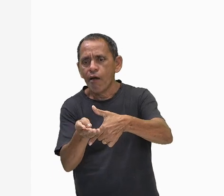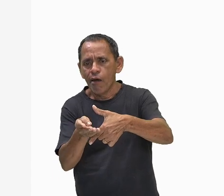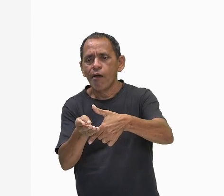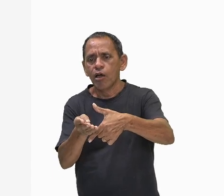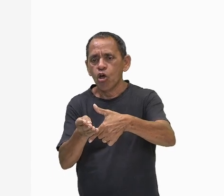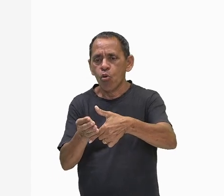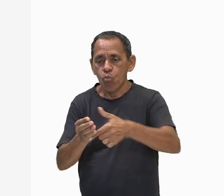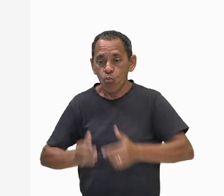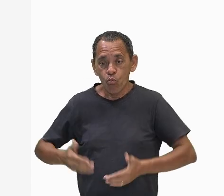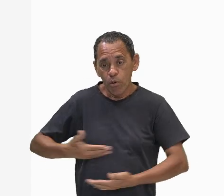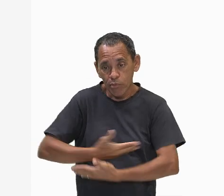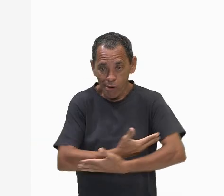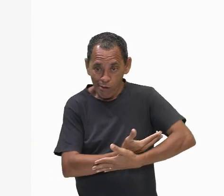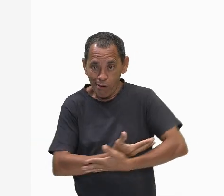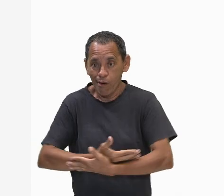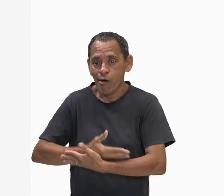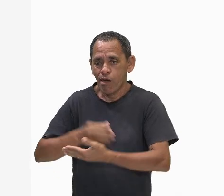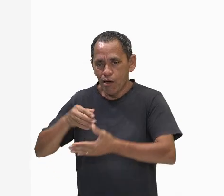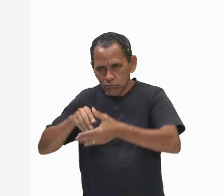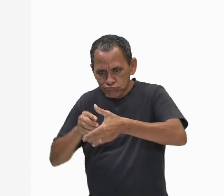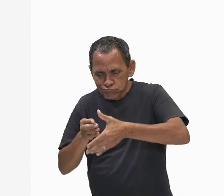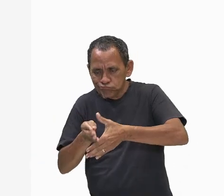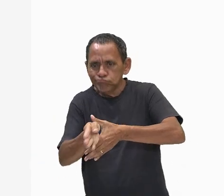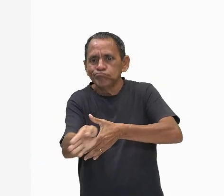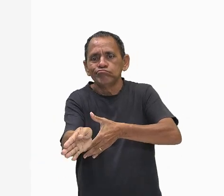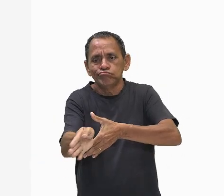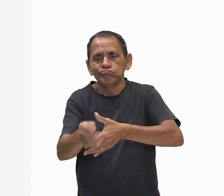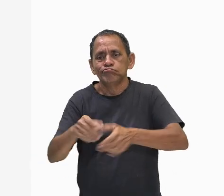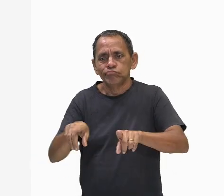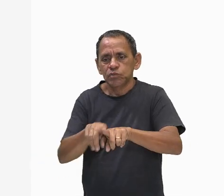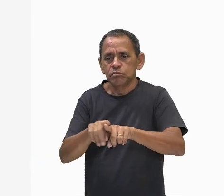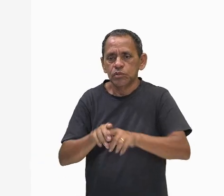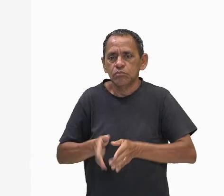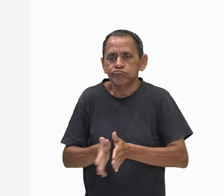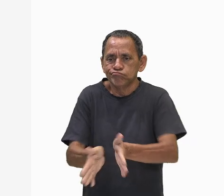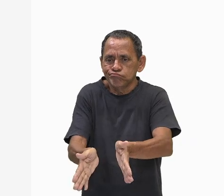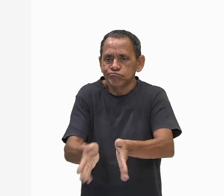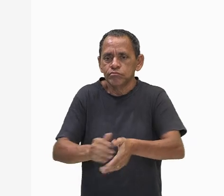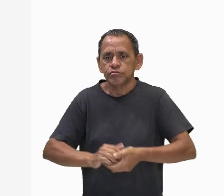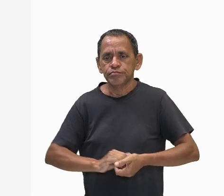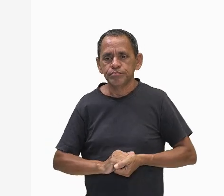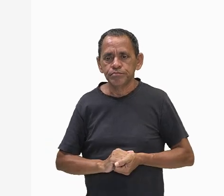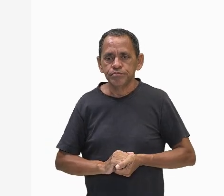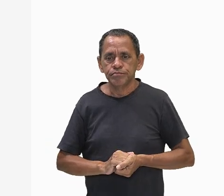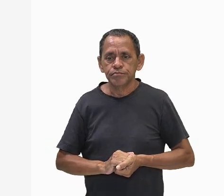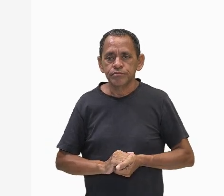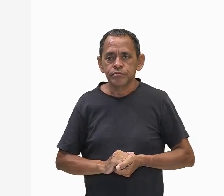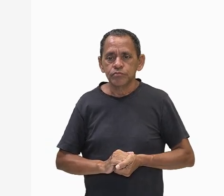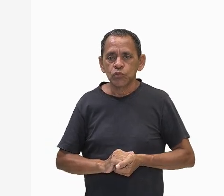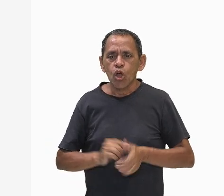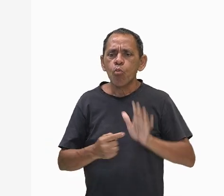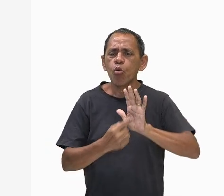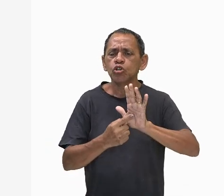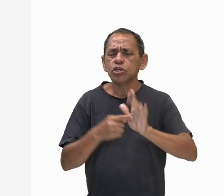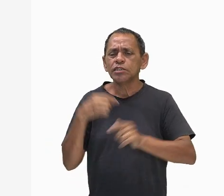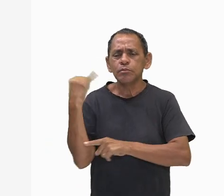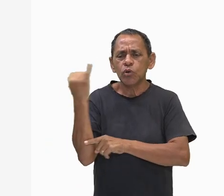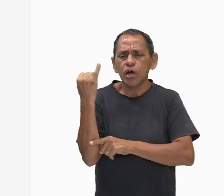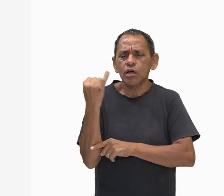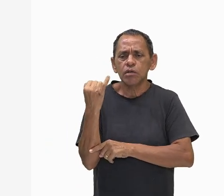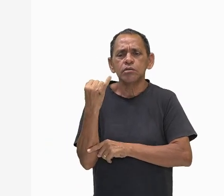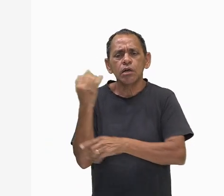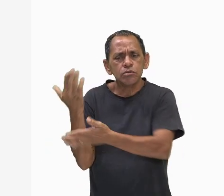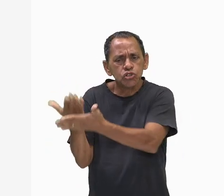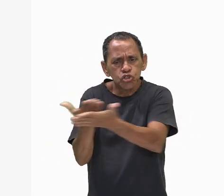da gestação. Então, aí eu estou mostrando para vocês a importância de se estudar o